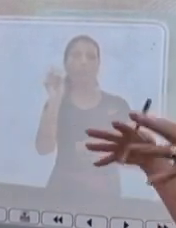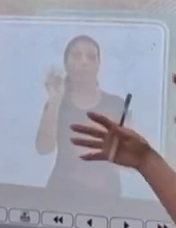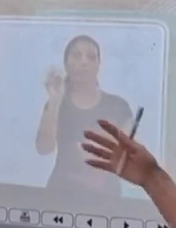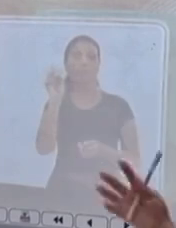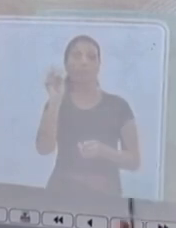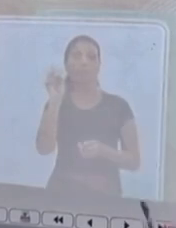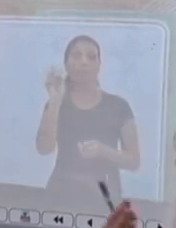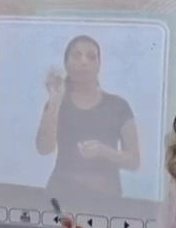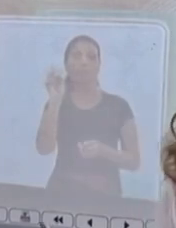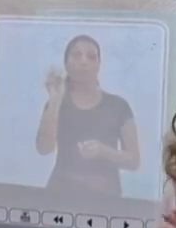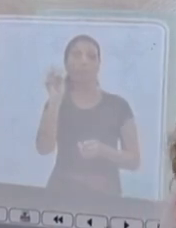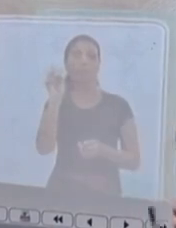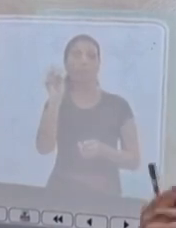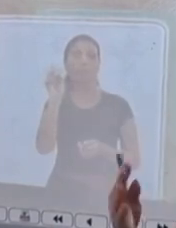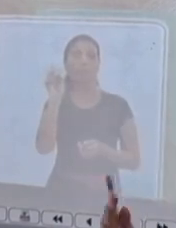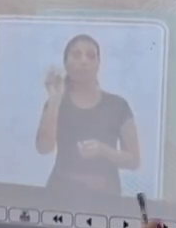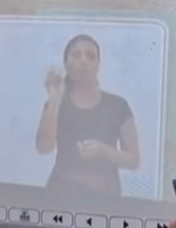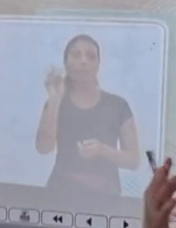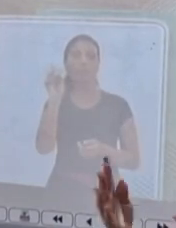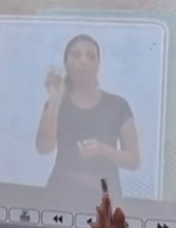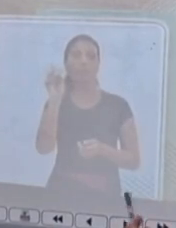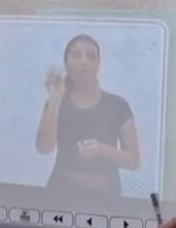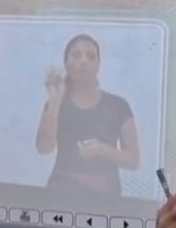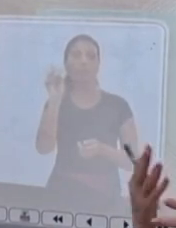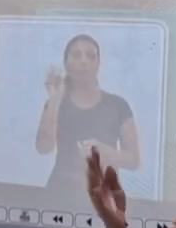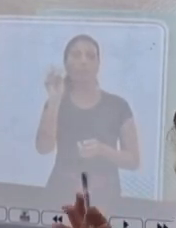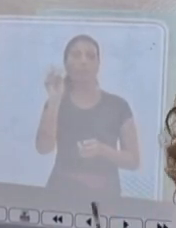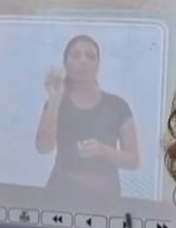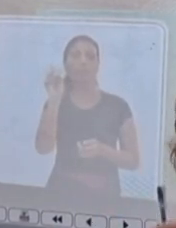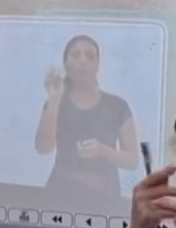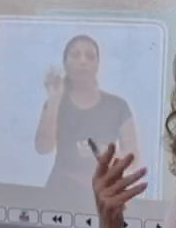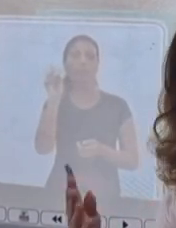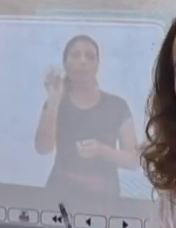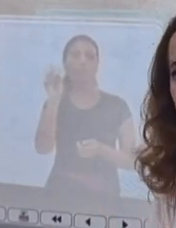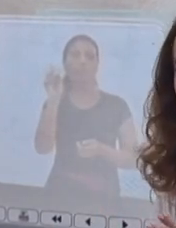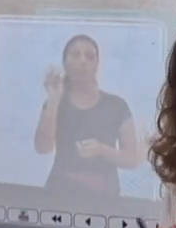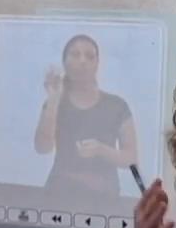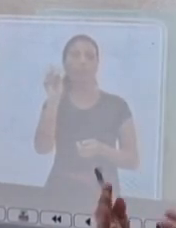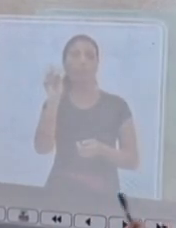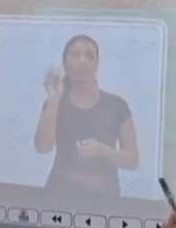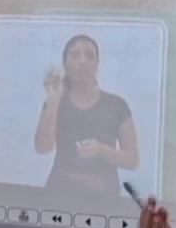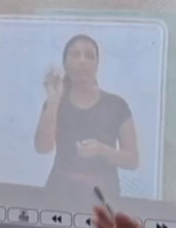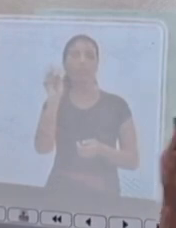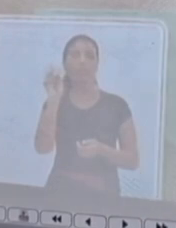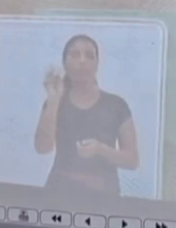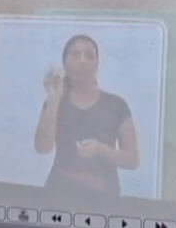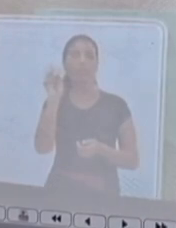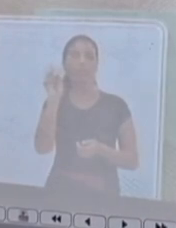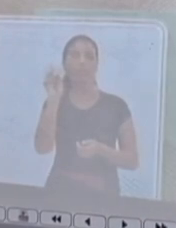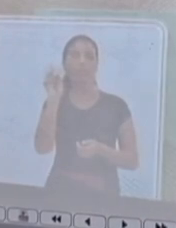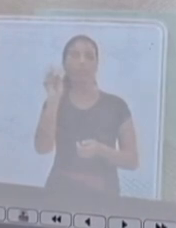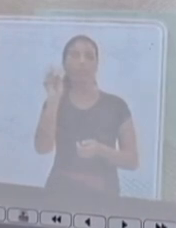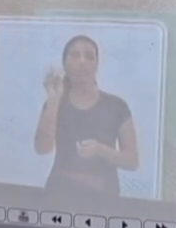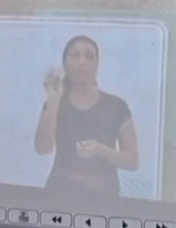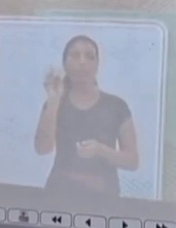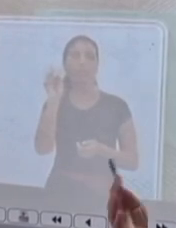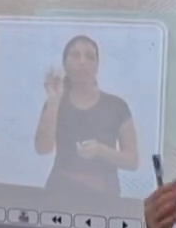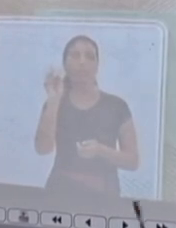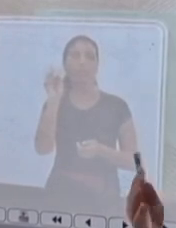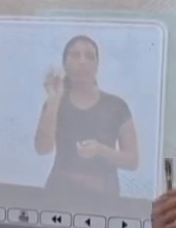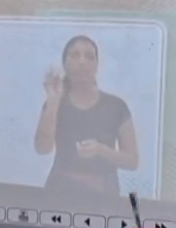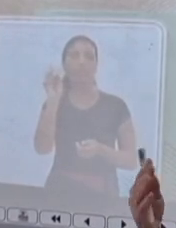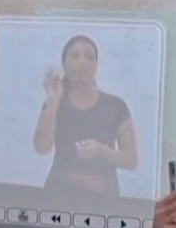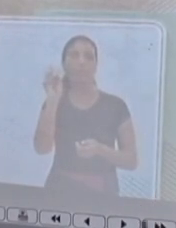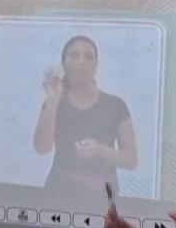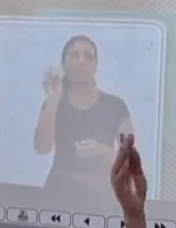chama. Muito interessante, mas ajudando mais no processo de consciência, de percepção. O trabalho da gente é através da percepção. O